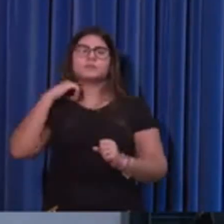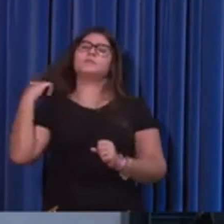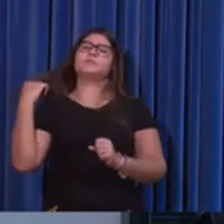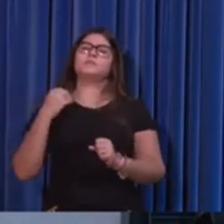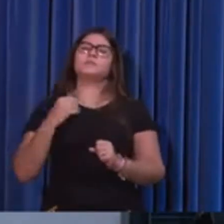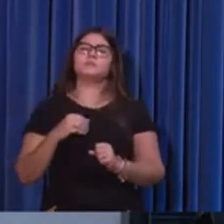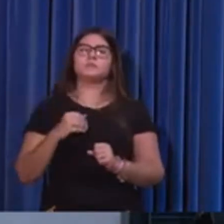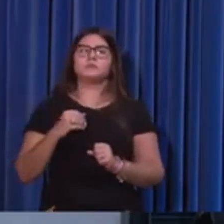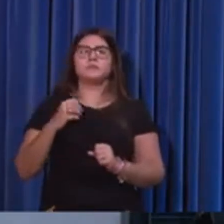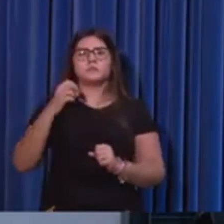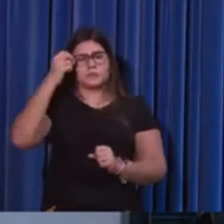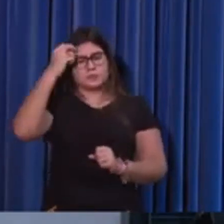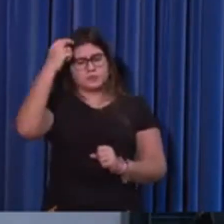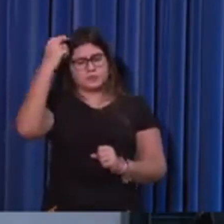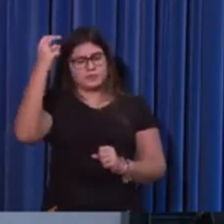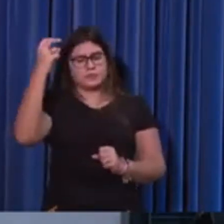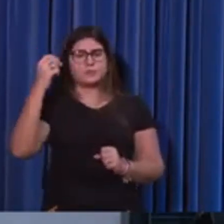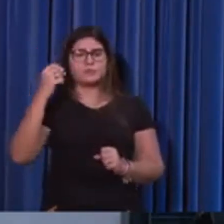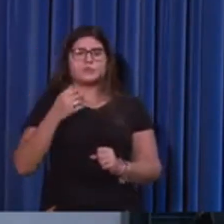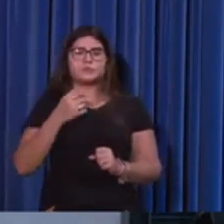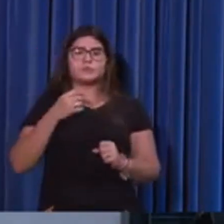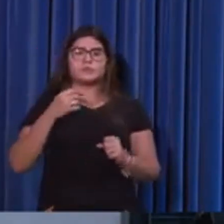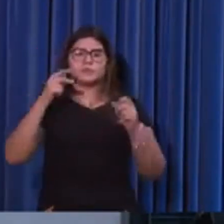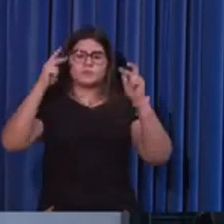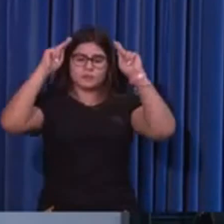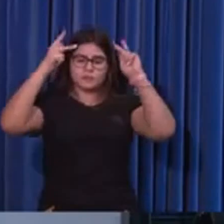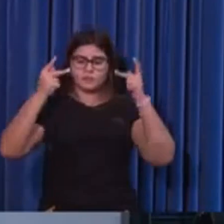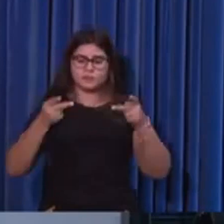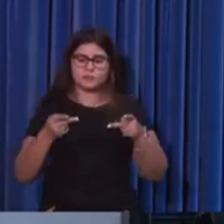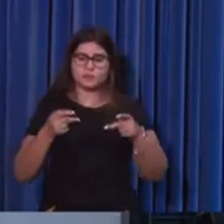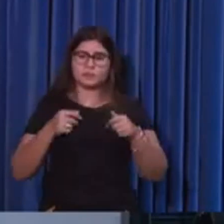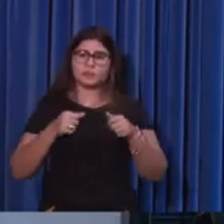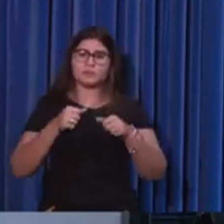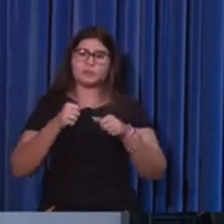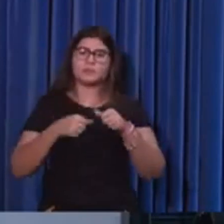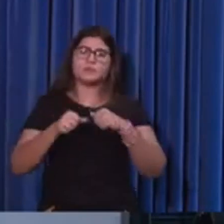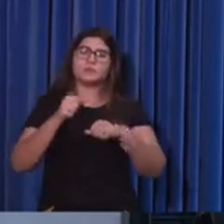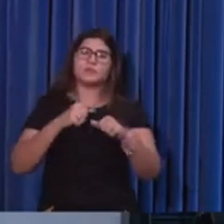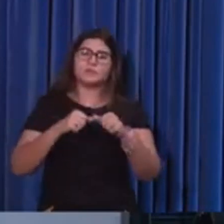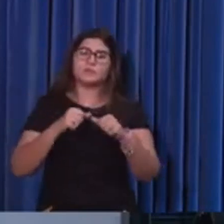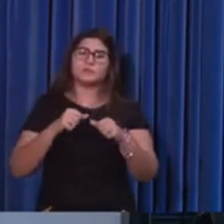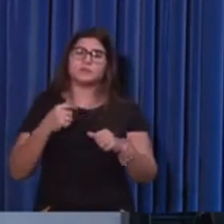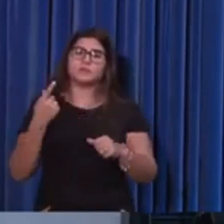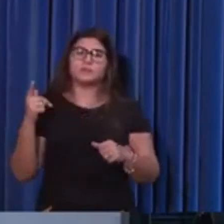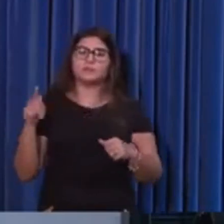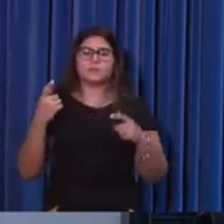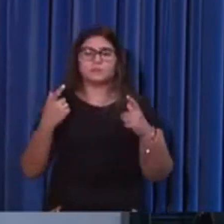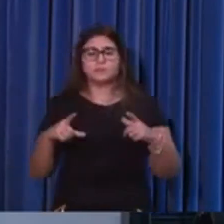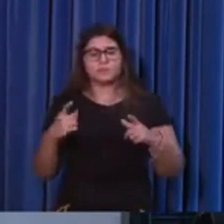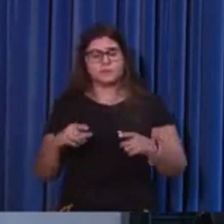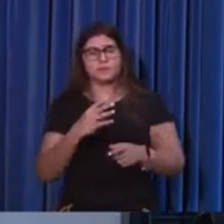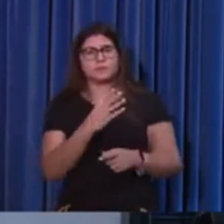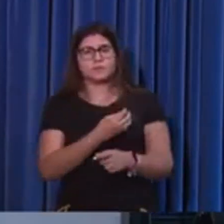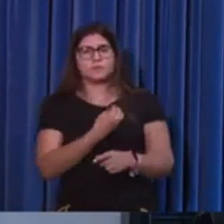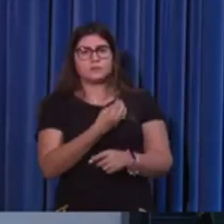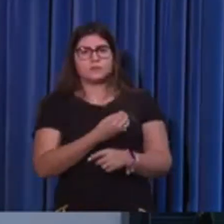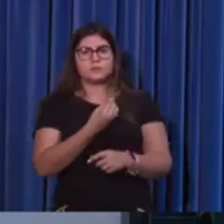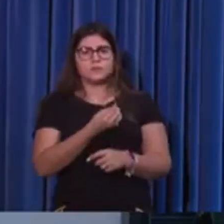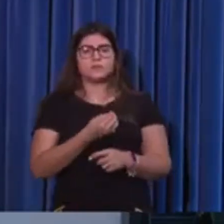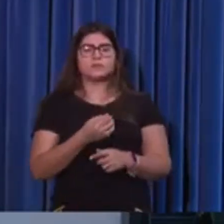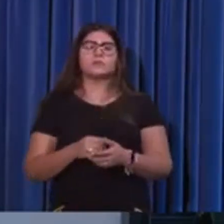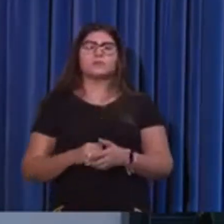capacidade do homem em transformar o seu local de vida, a sua realidade familiar.